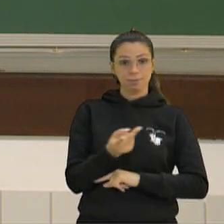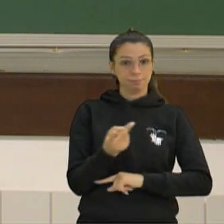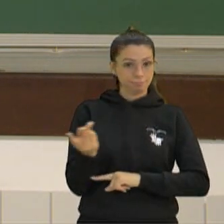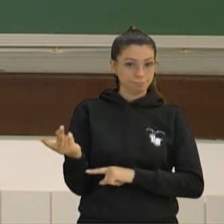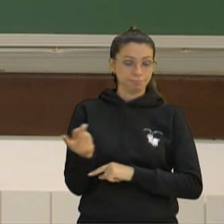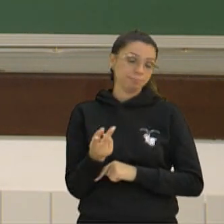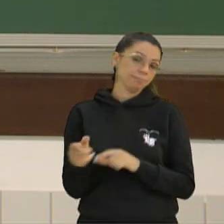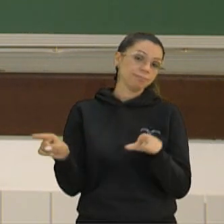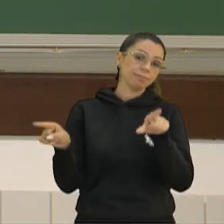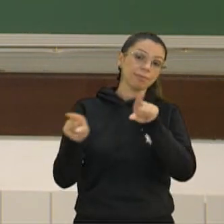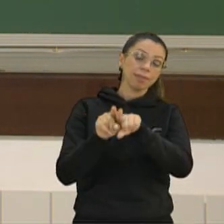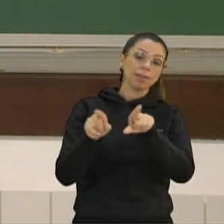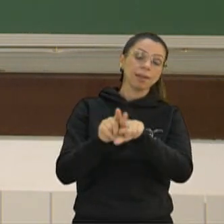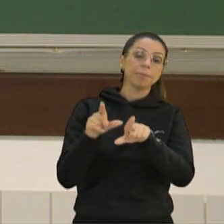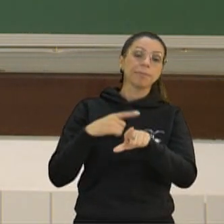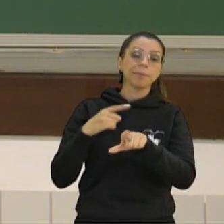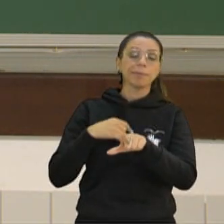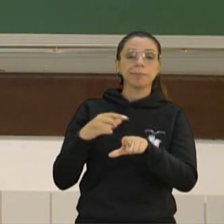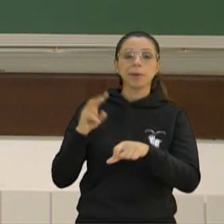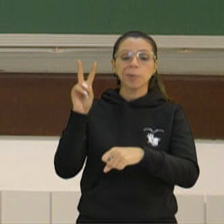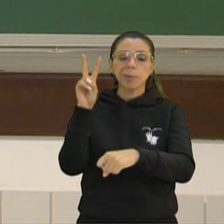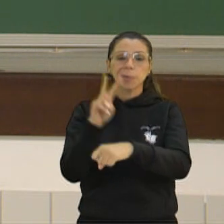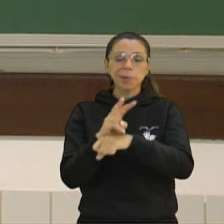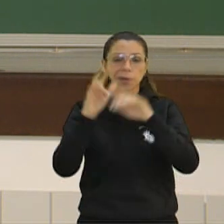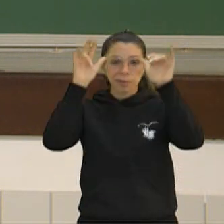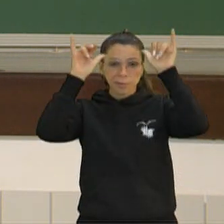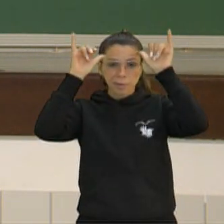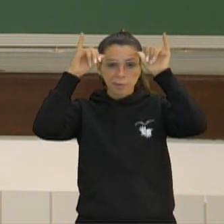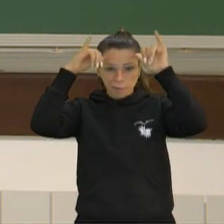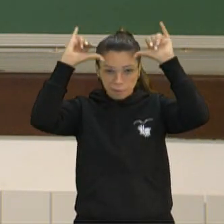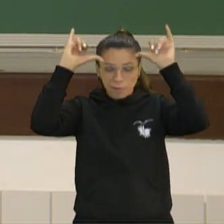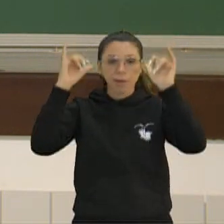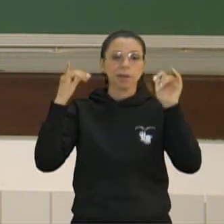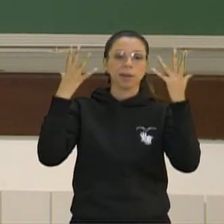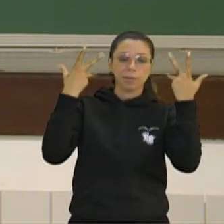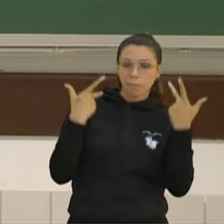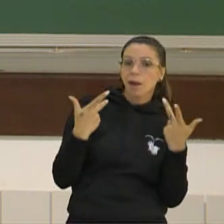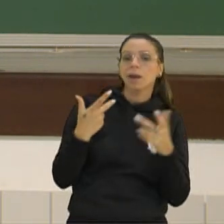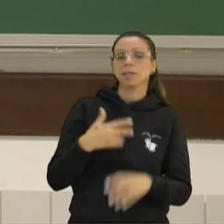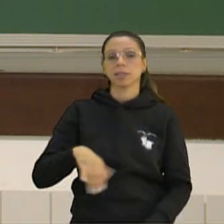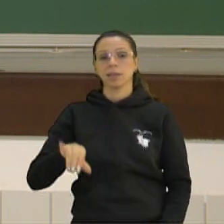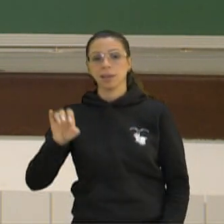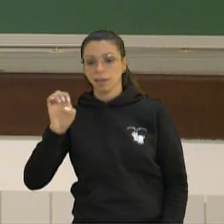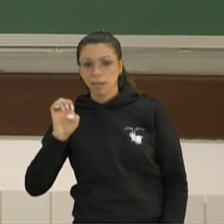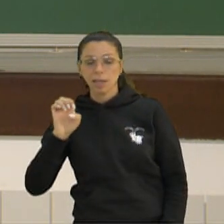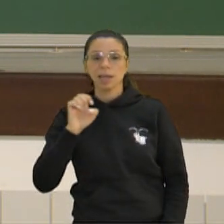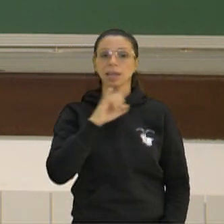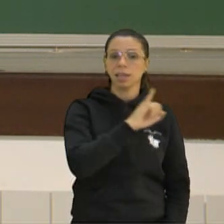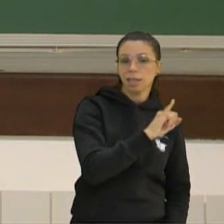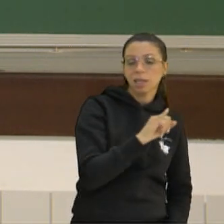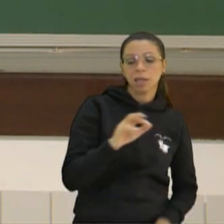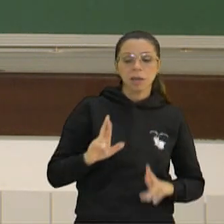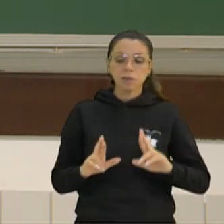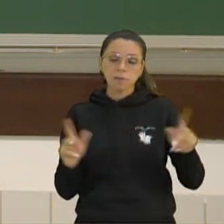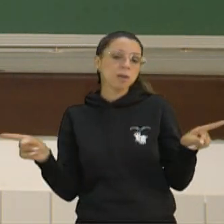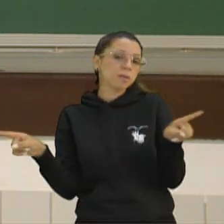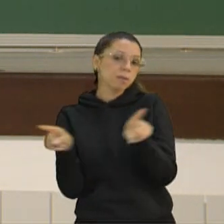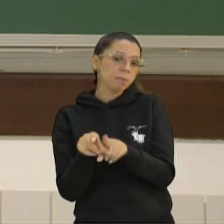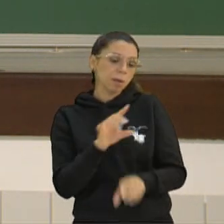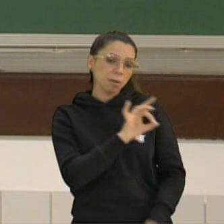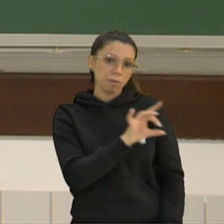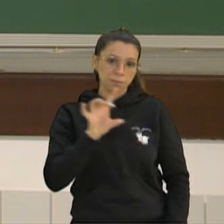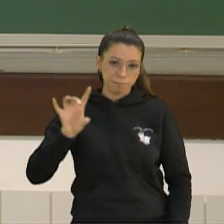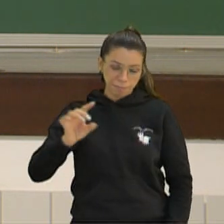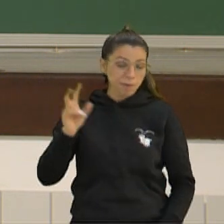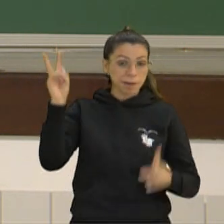elas, falamos também da pecuária, né? Intensiva e extensiva, e podemos observar as diferenças que existem em cada uma